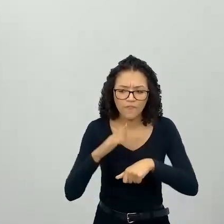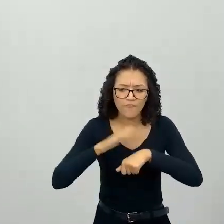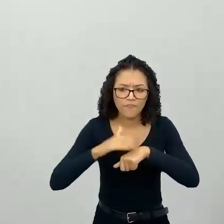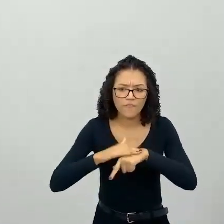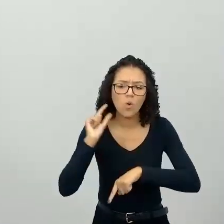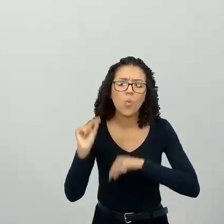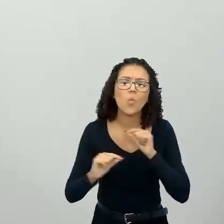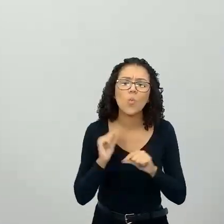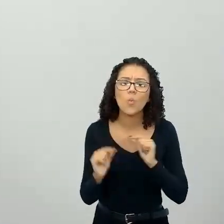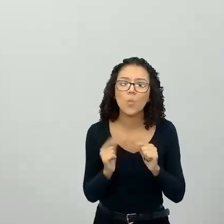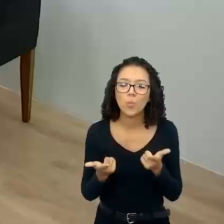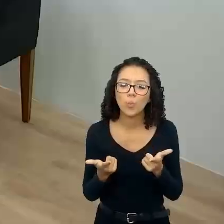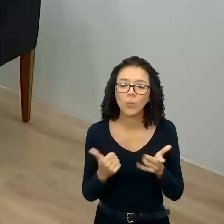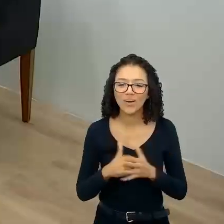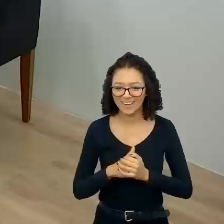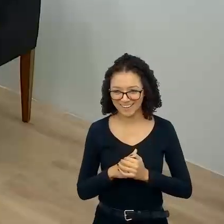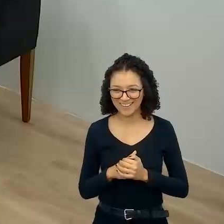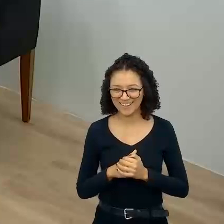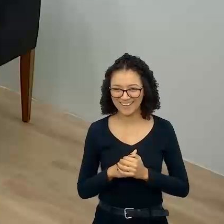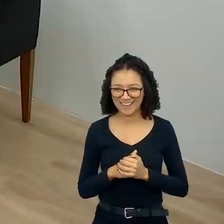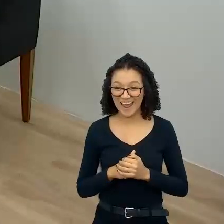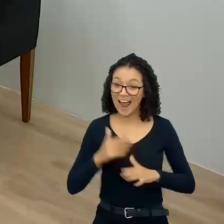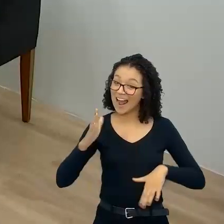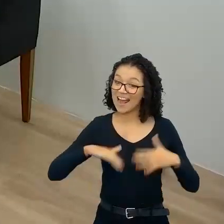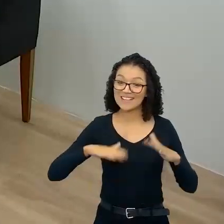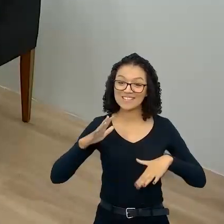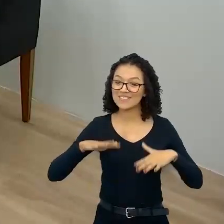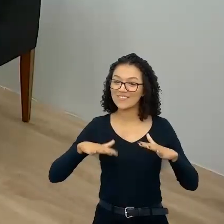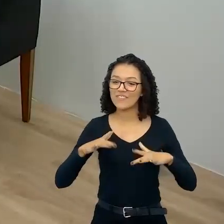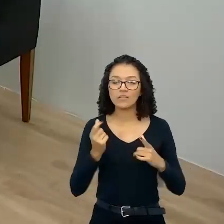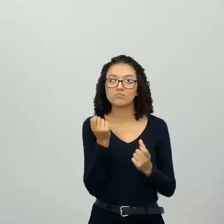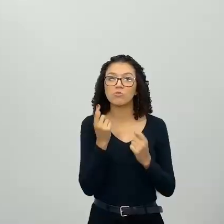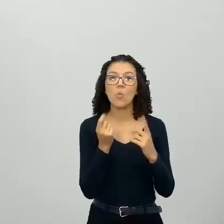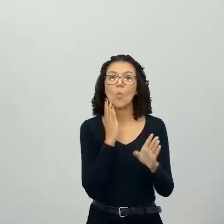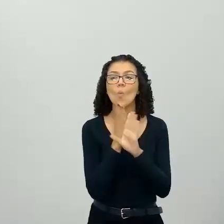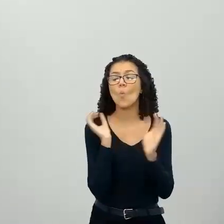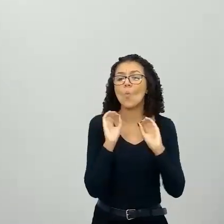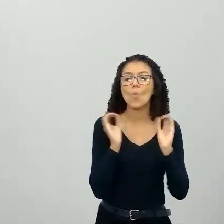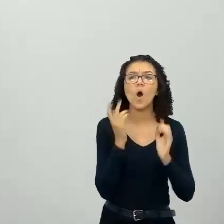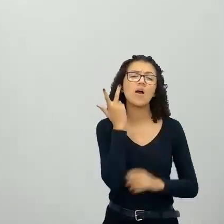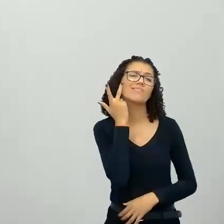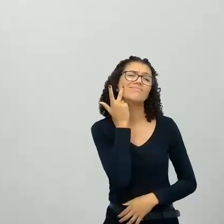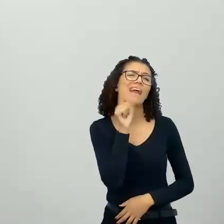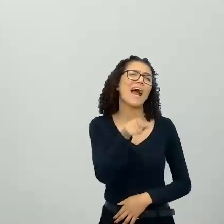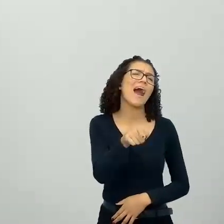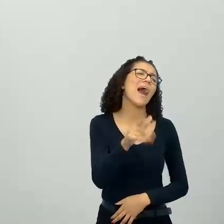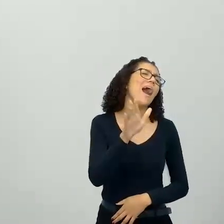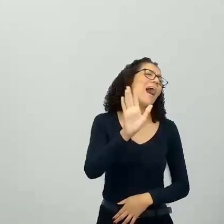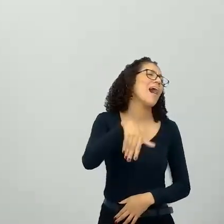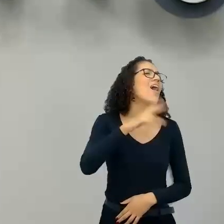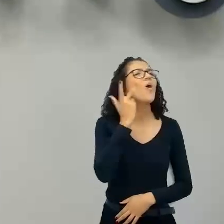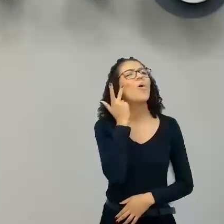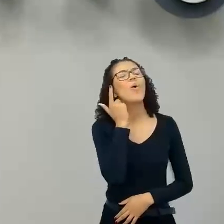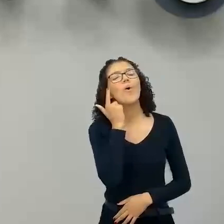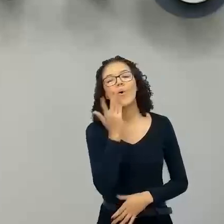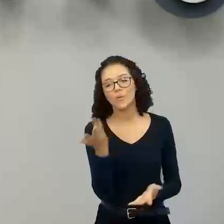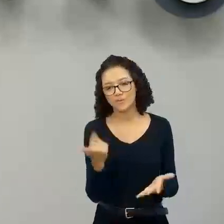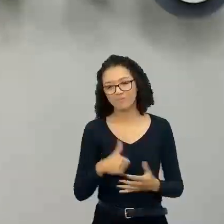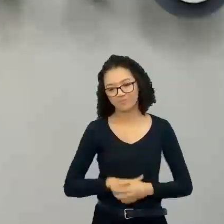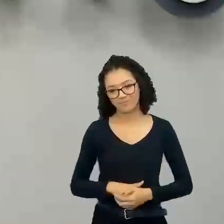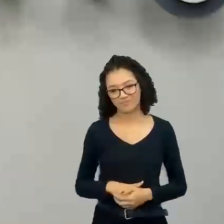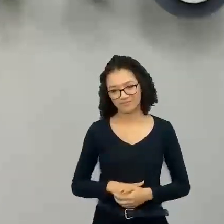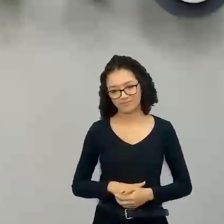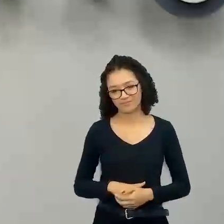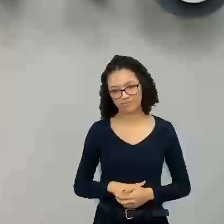combate aquilo que não vê. Exatamente. Então, a gente precisa desvelar, né, trazer à tona essas questões. Então, eu vou passar rapidamente aqui